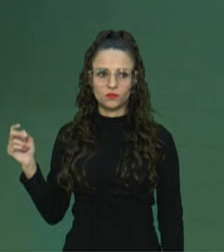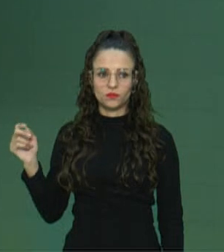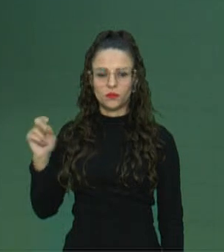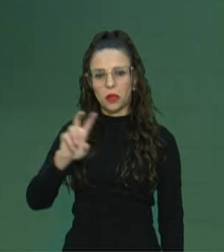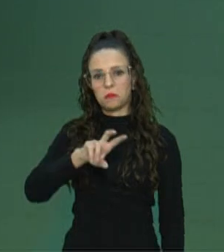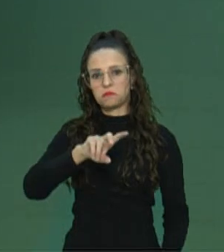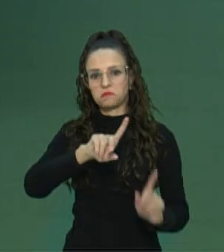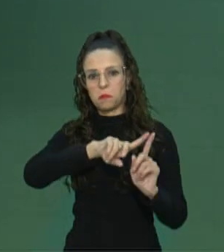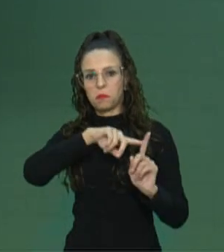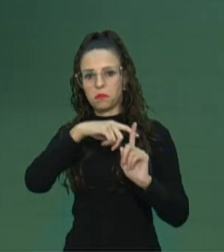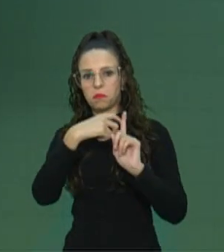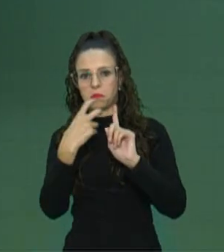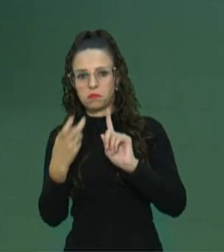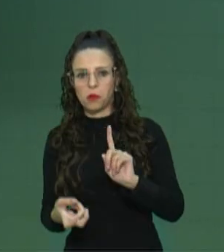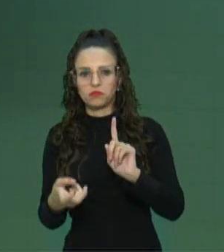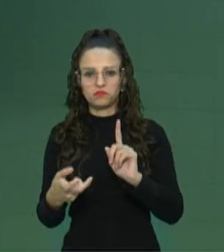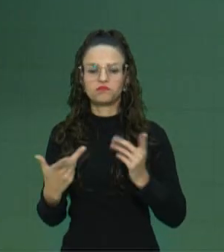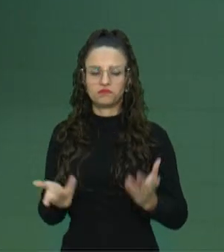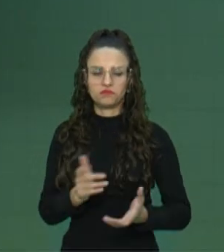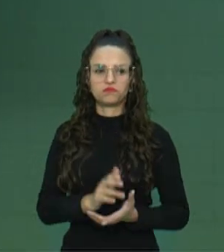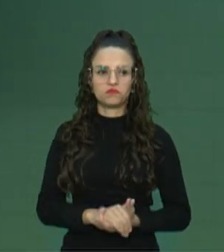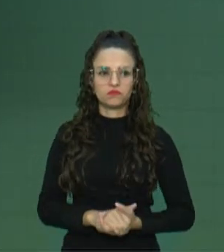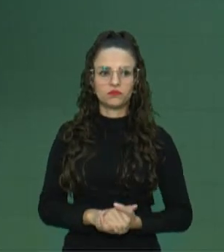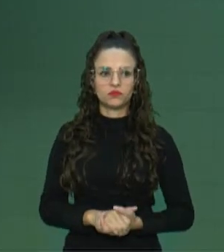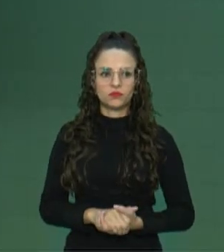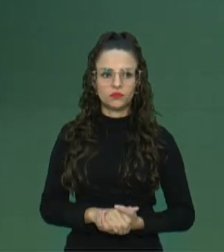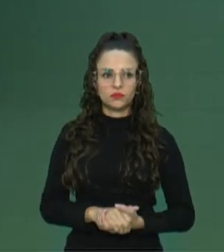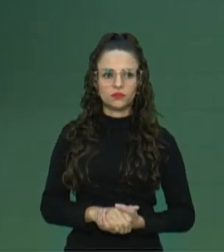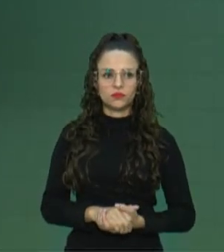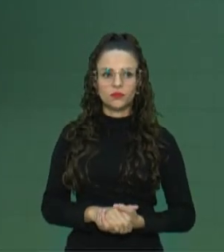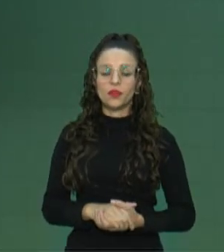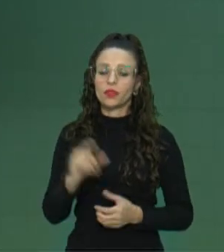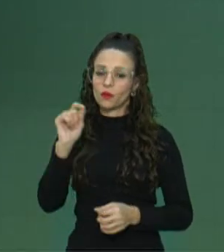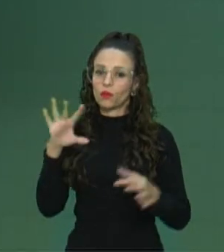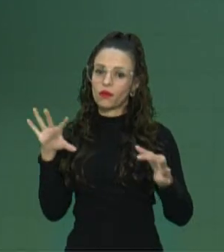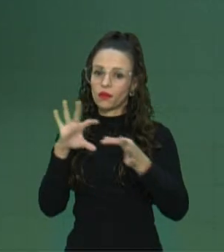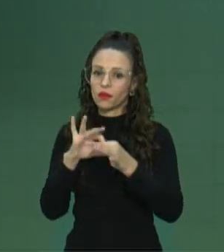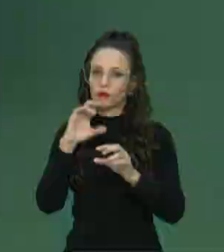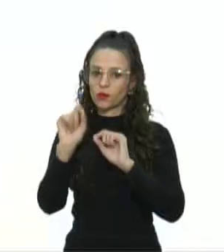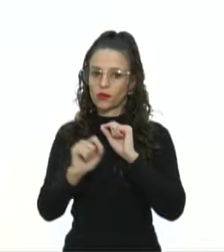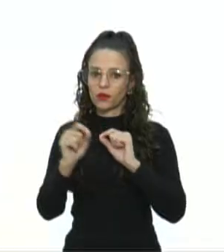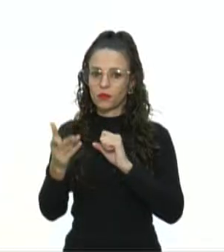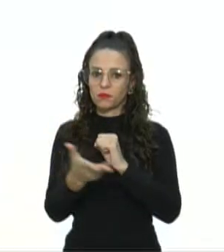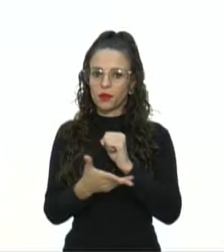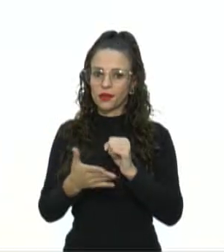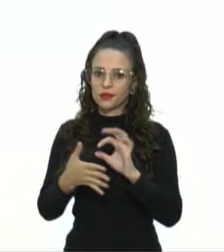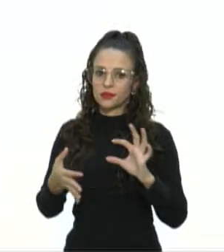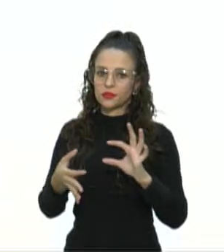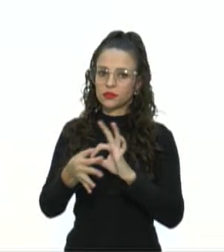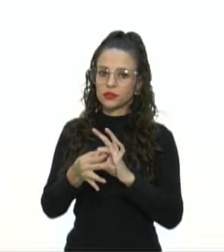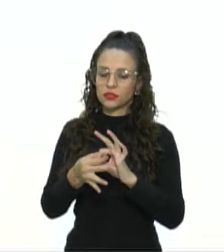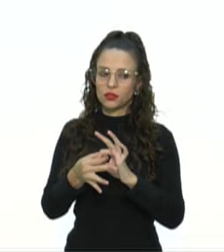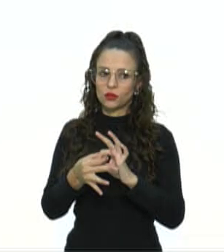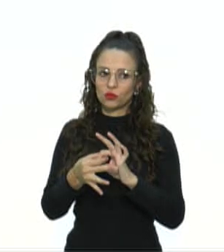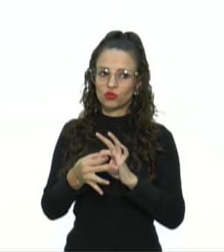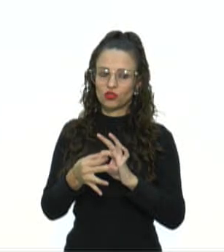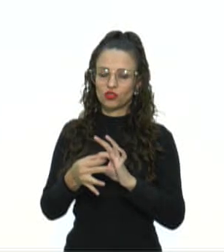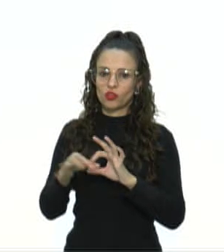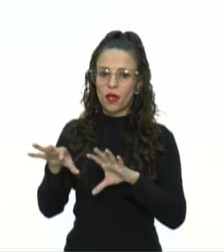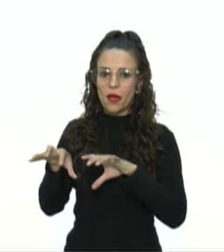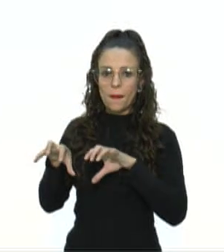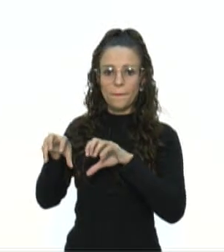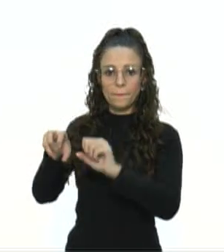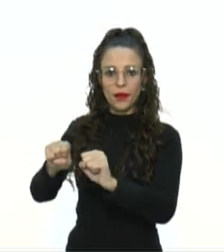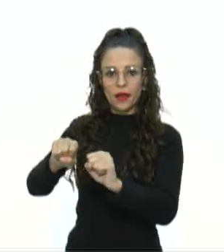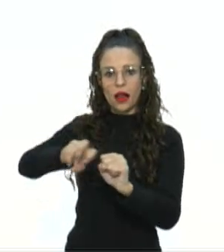chão, né? Então como está retratado aqui nesta imagem. Então esses golpes baseiam-se na sua grande maioria no ato de agarrar e atirar o